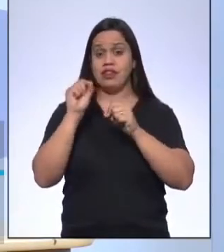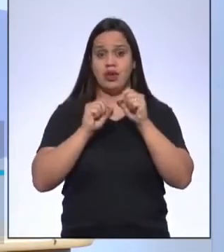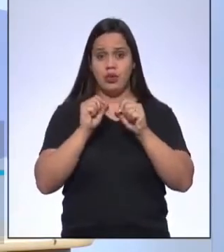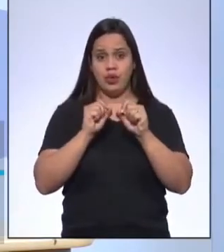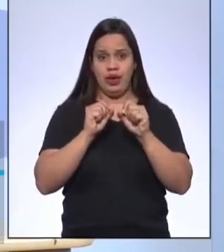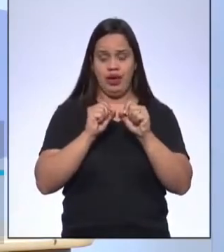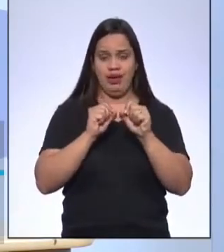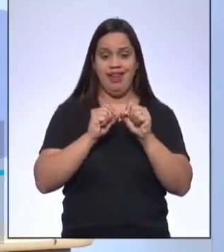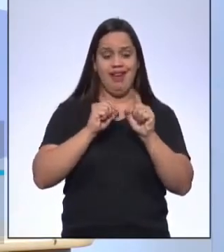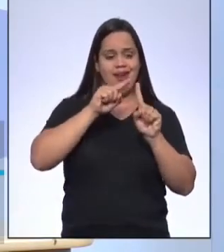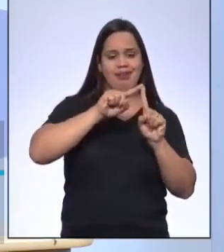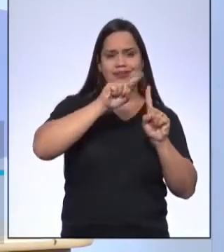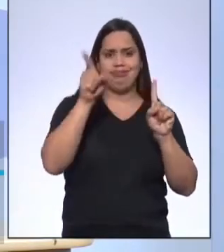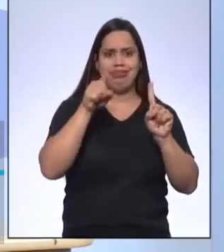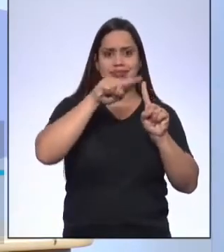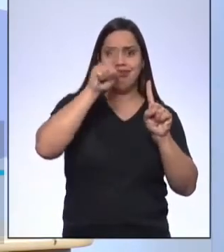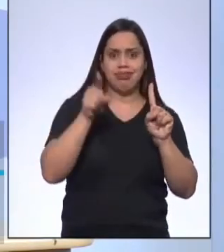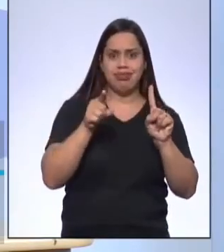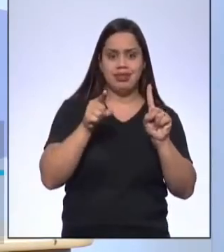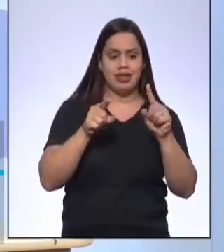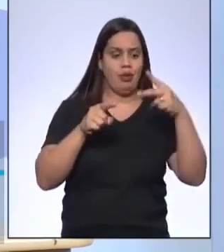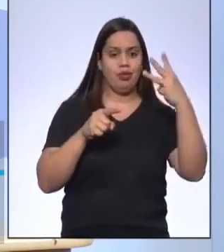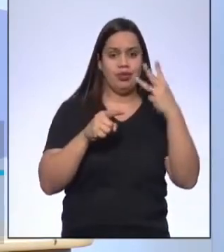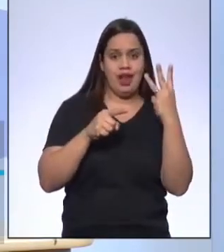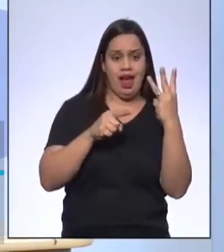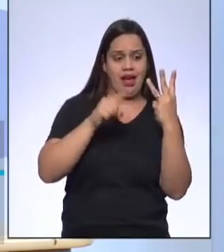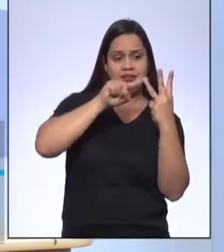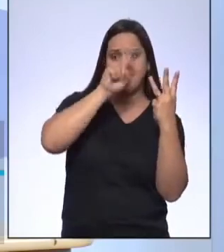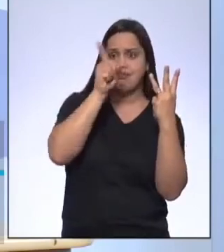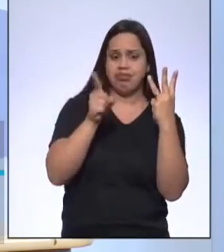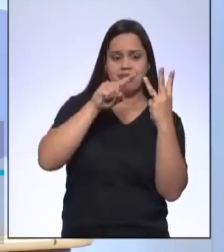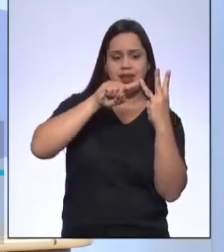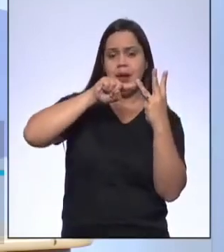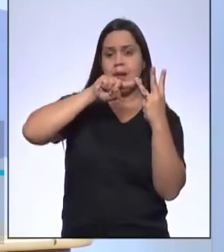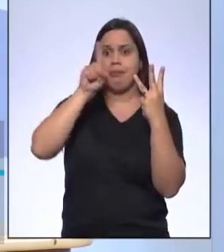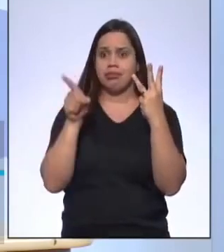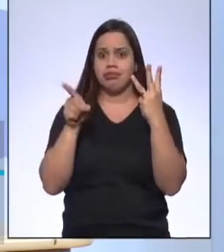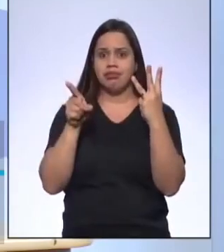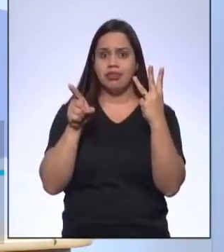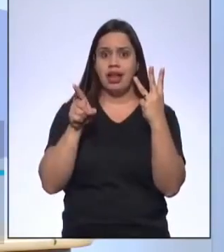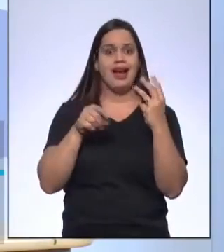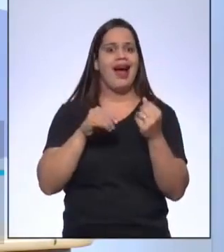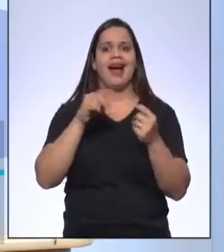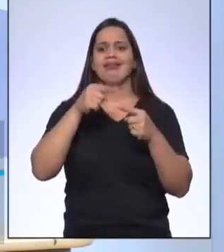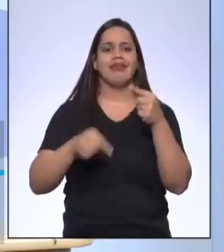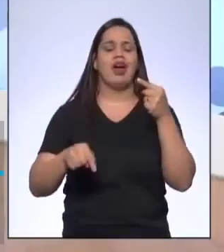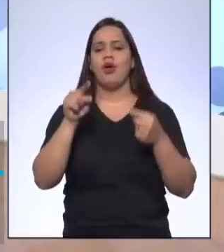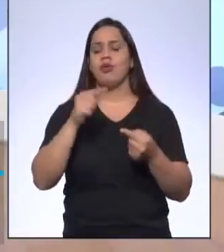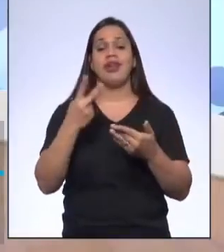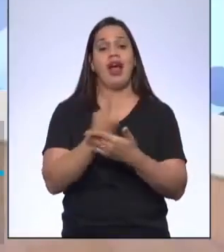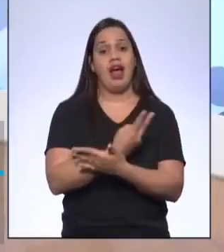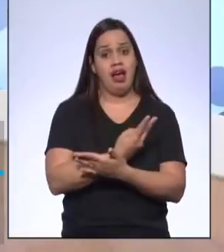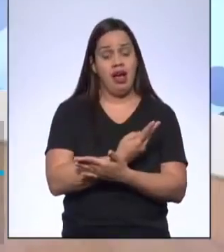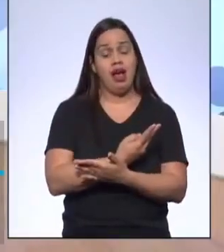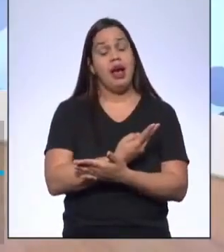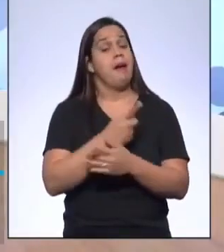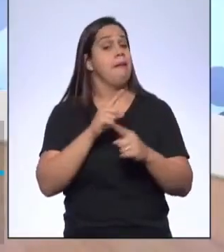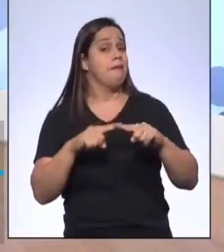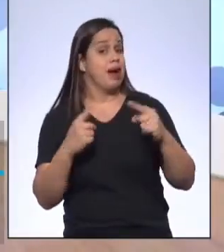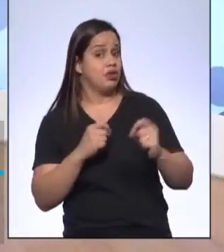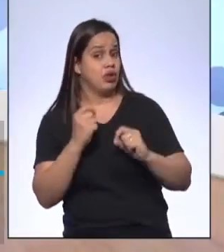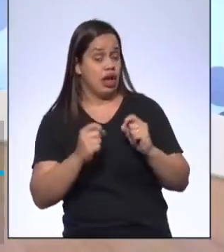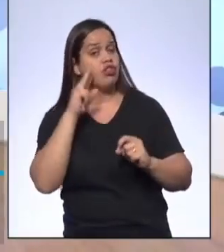π pelo valor do primeiro raio. Então, são erros considerados normais, não é? De